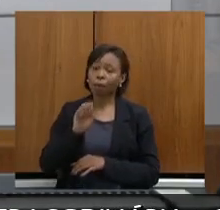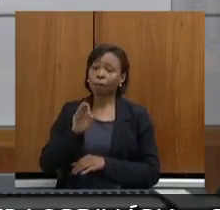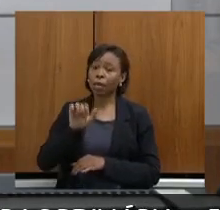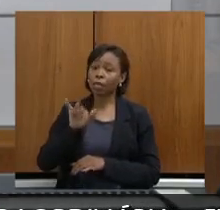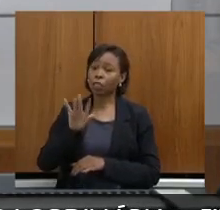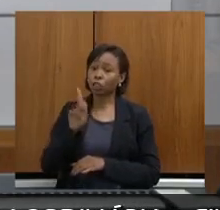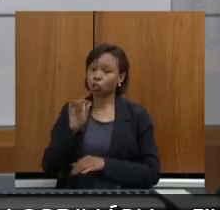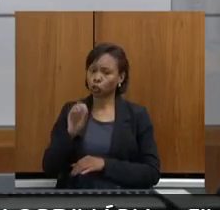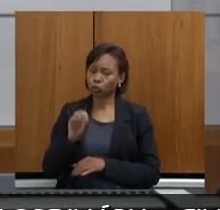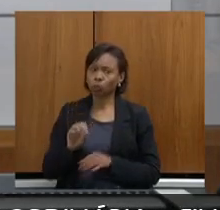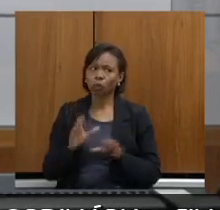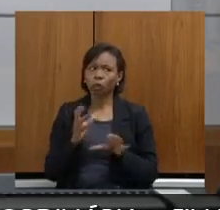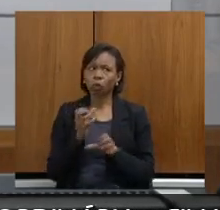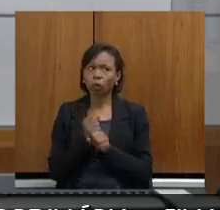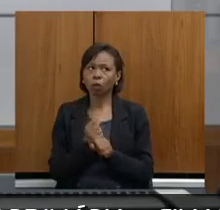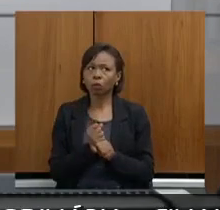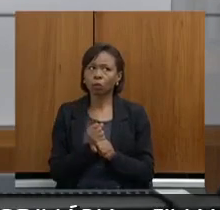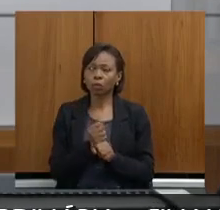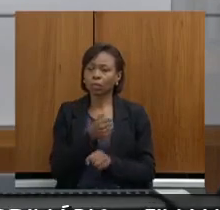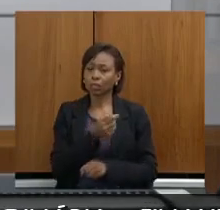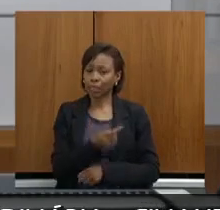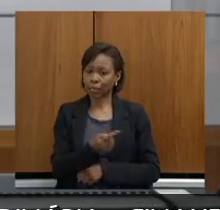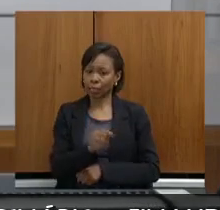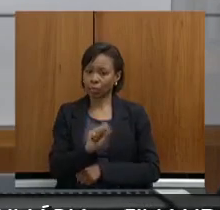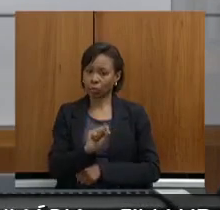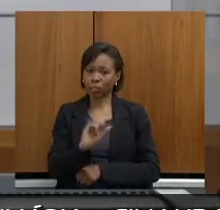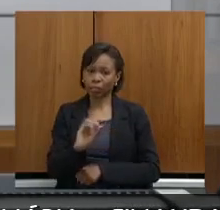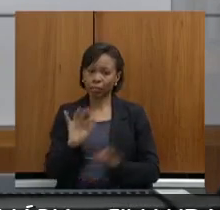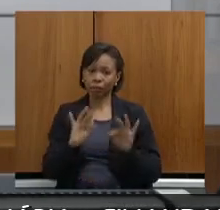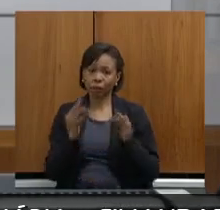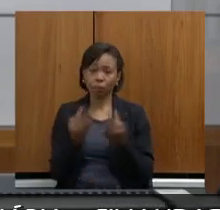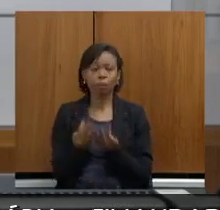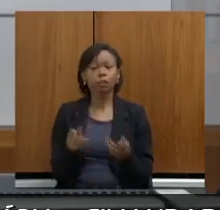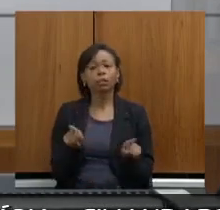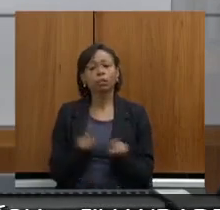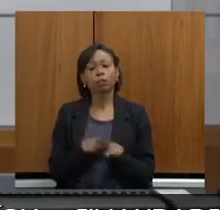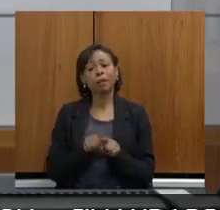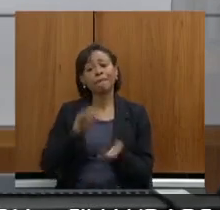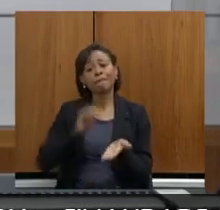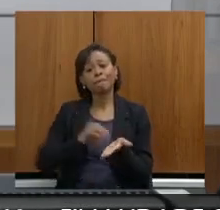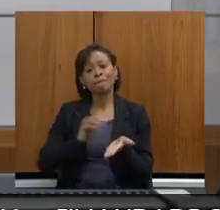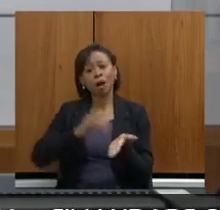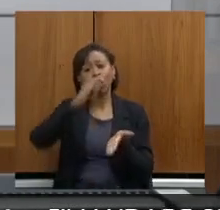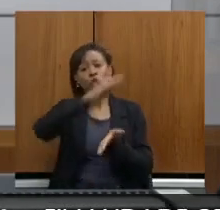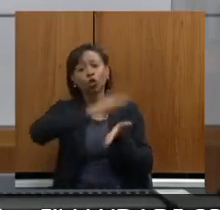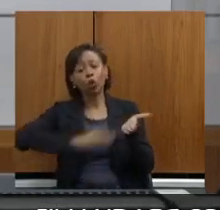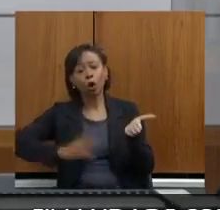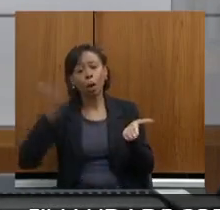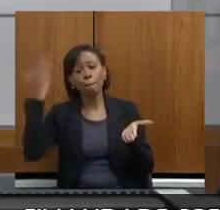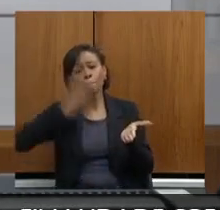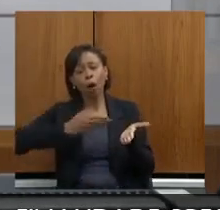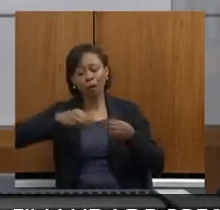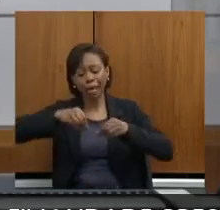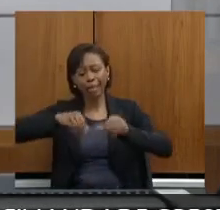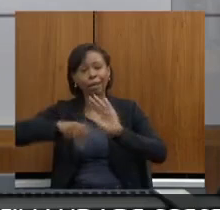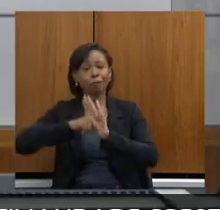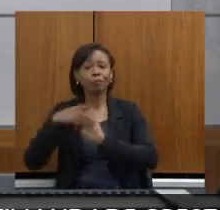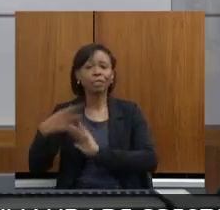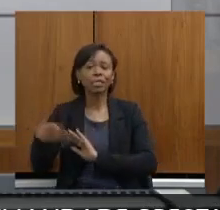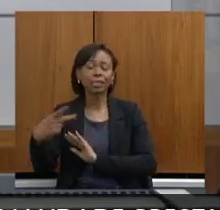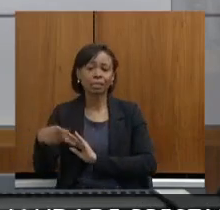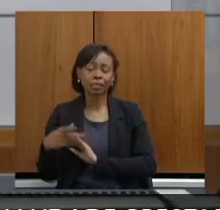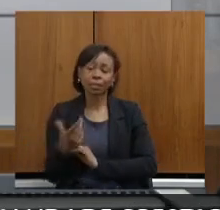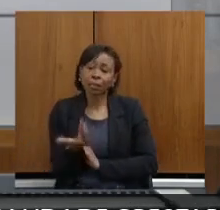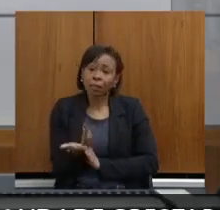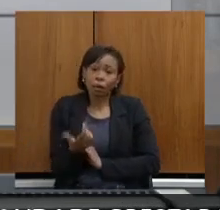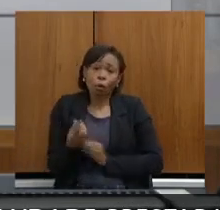780 famílias eles também não tenham título da terra não podem participar né do de algum